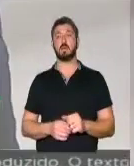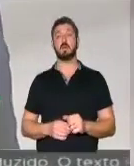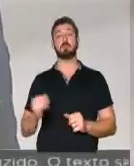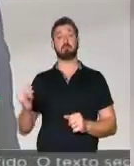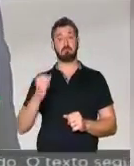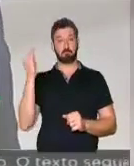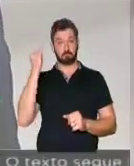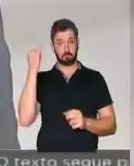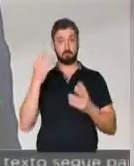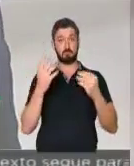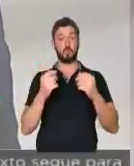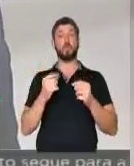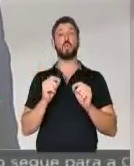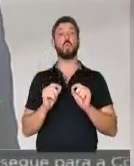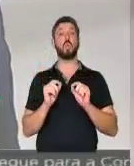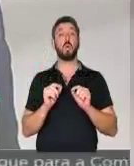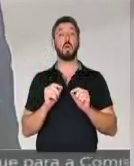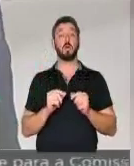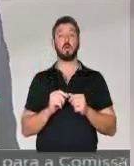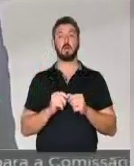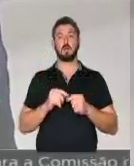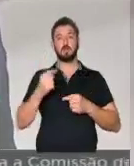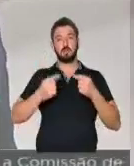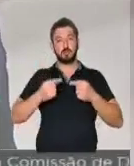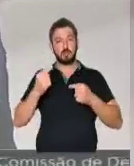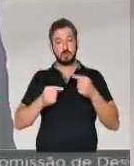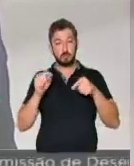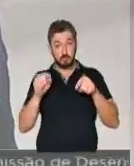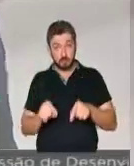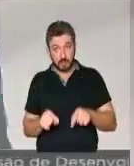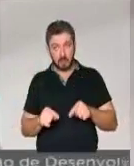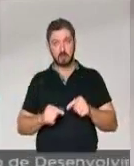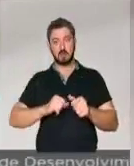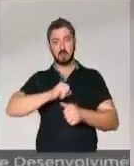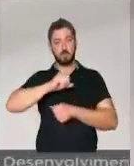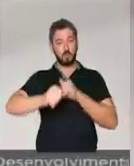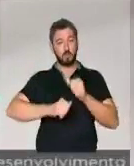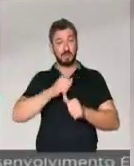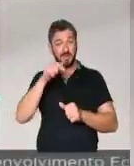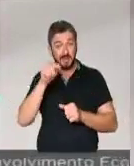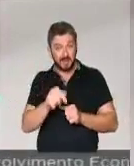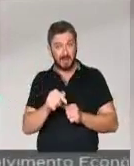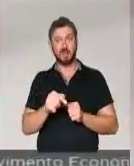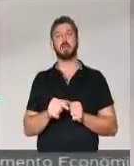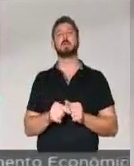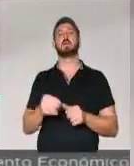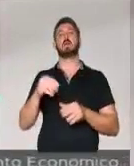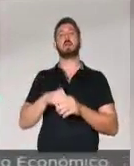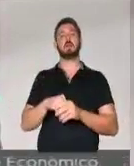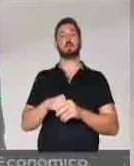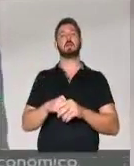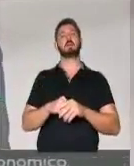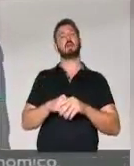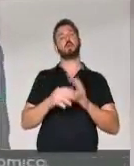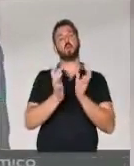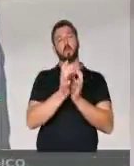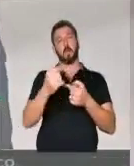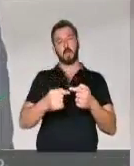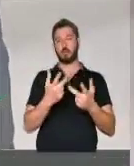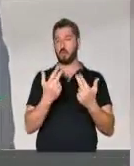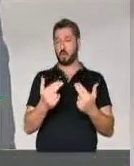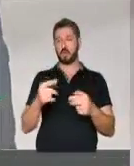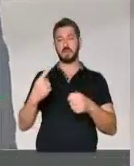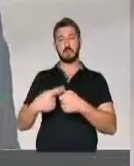É importante que essa discussão e essa renovação no comando da legenda, tanto nos